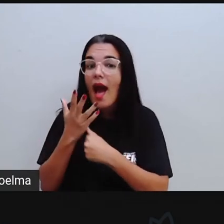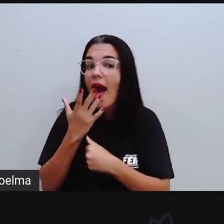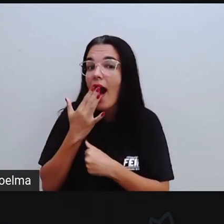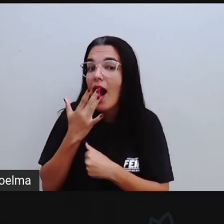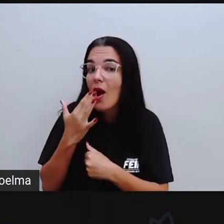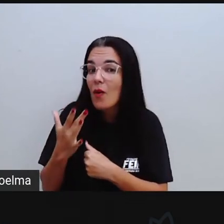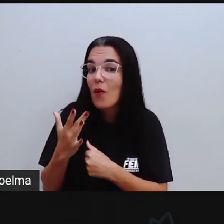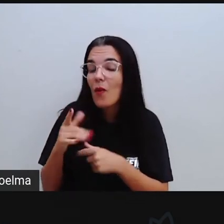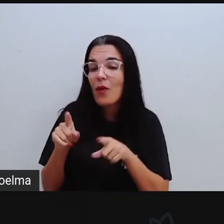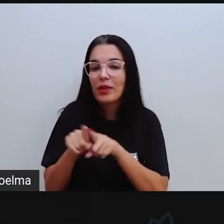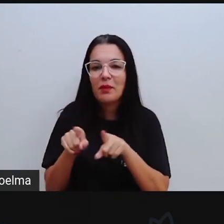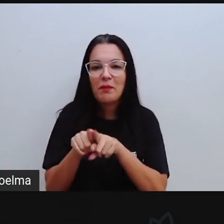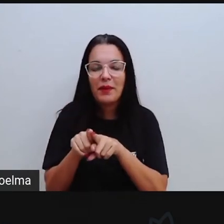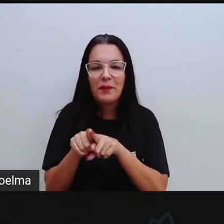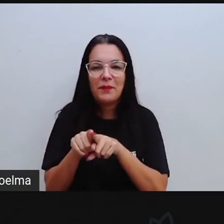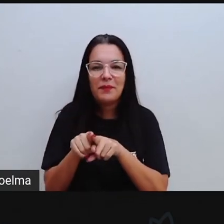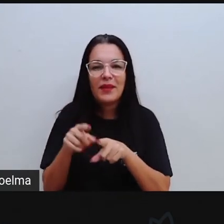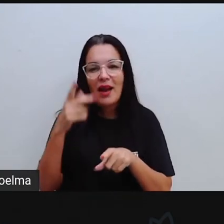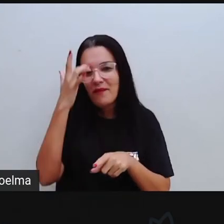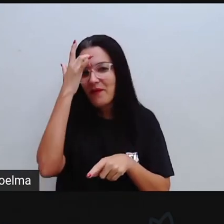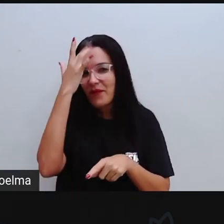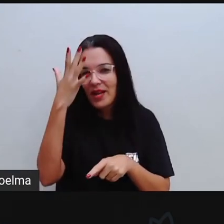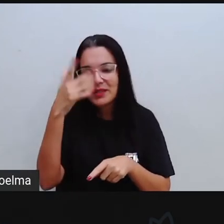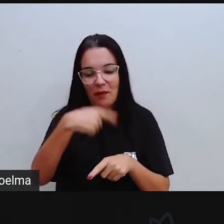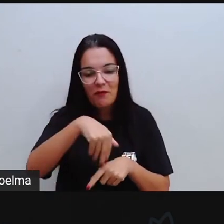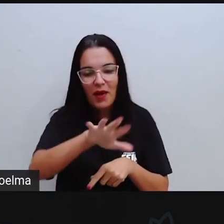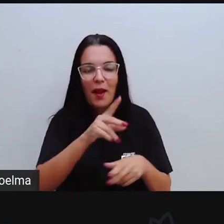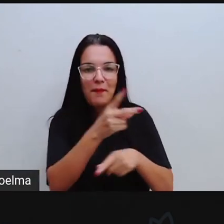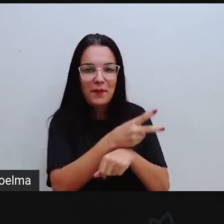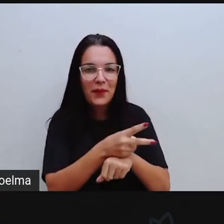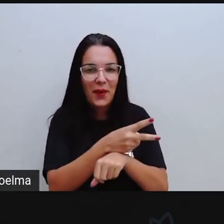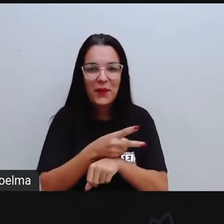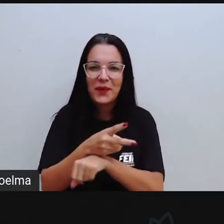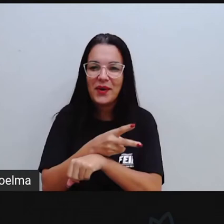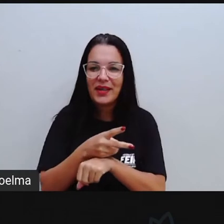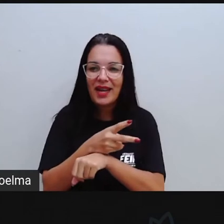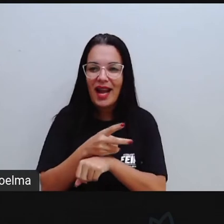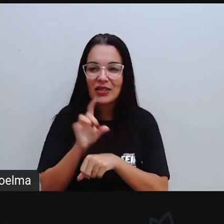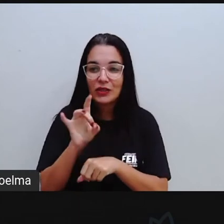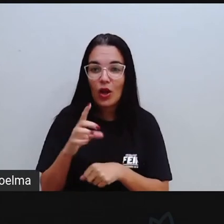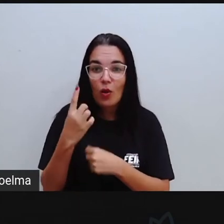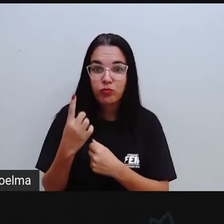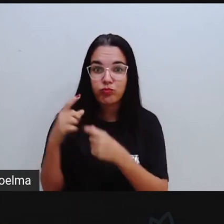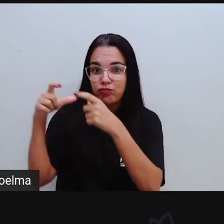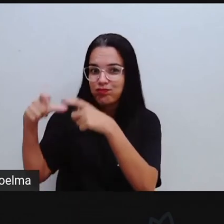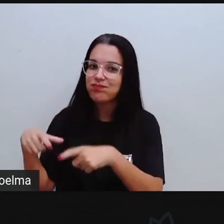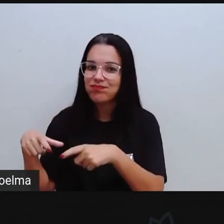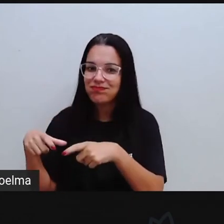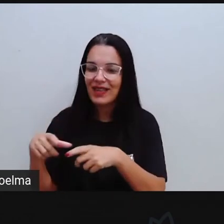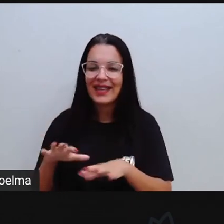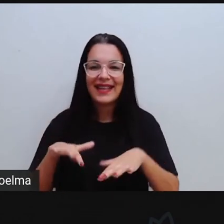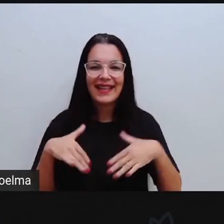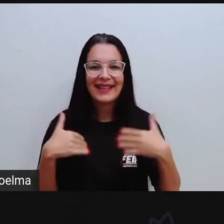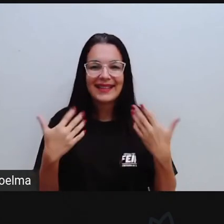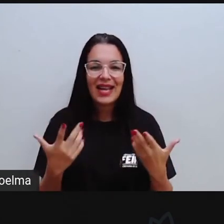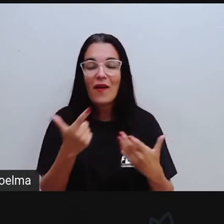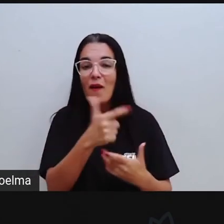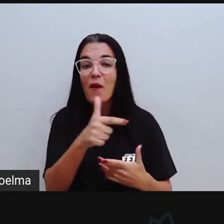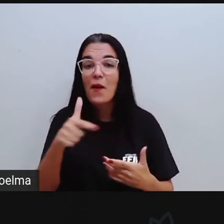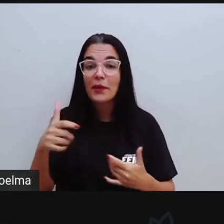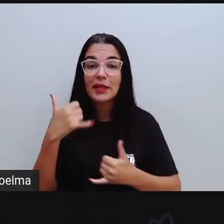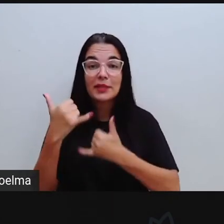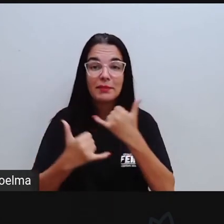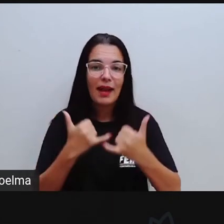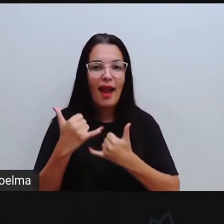aí fica mais fácil para a pessoa poder procurar, né? Porque ela vai procurar somente naquelas cores. Dentre outras brincadeiras